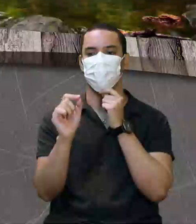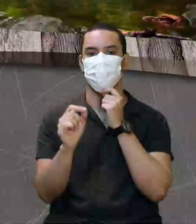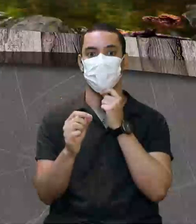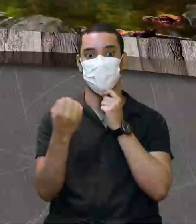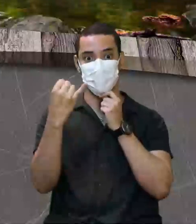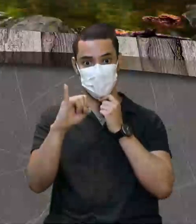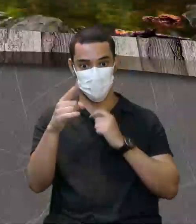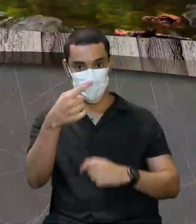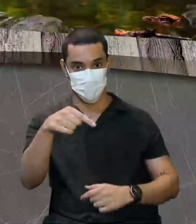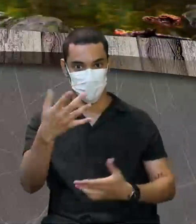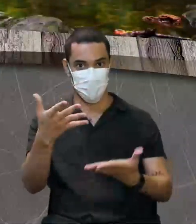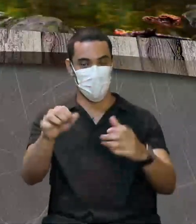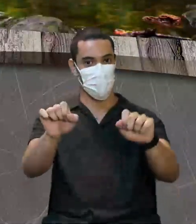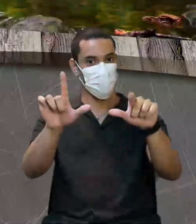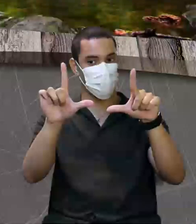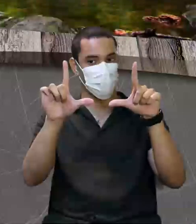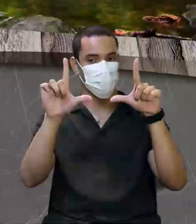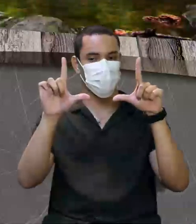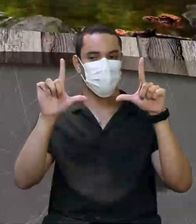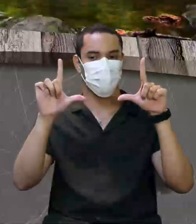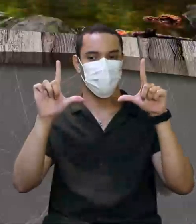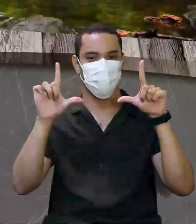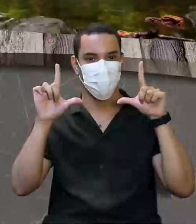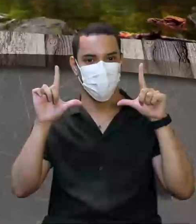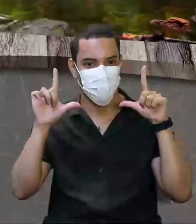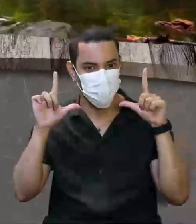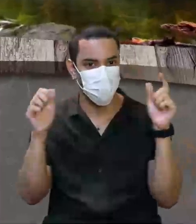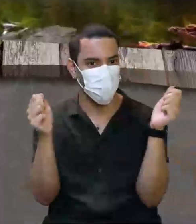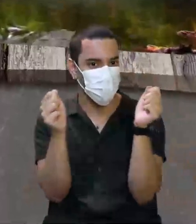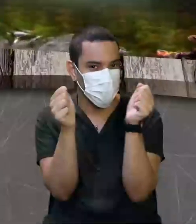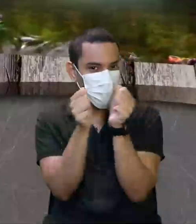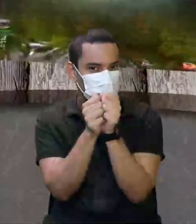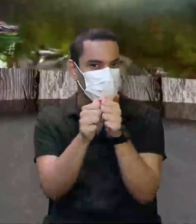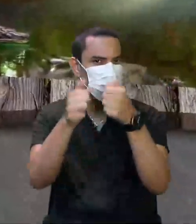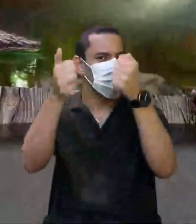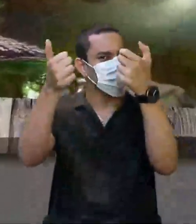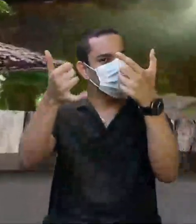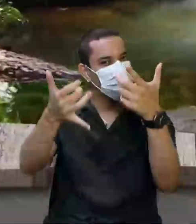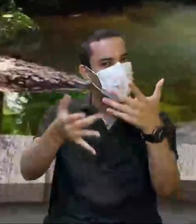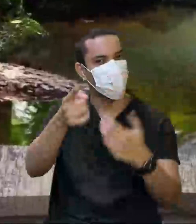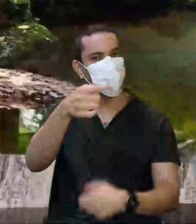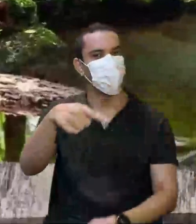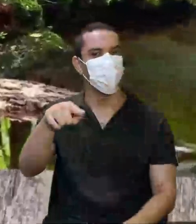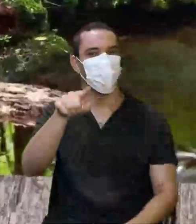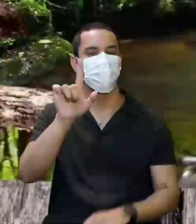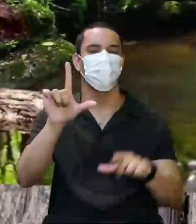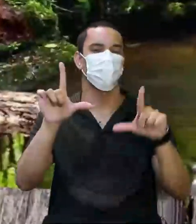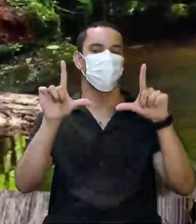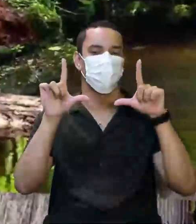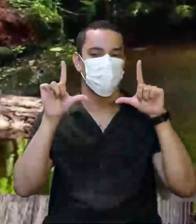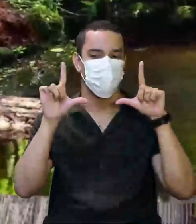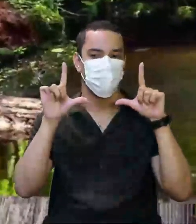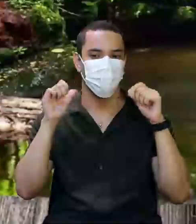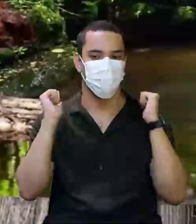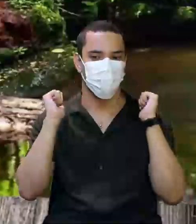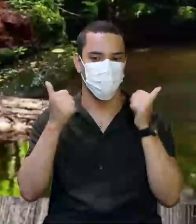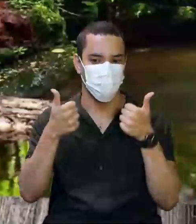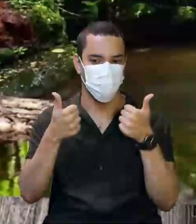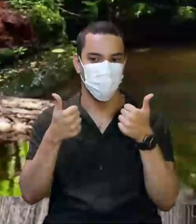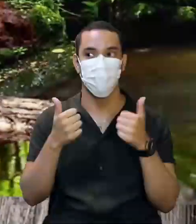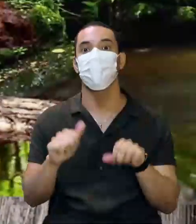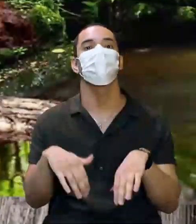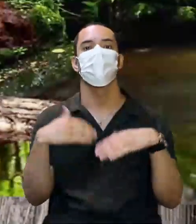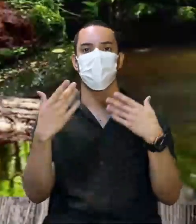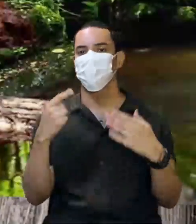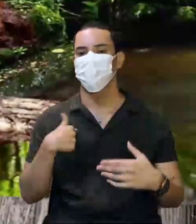Se você quiser chegar mais pertinho de mim, para eu falar bem pertinho dos meus queridos alunos, isso.